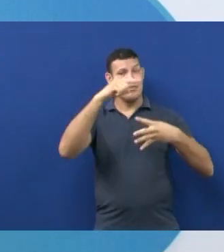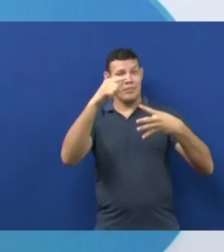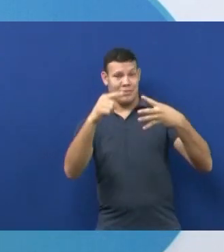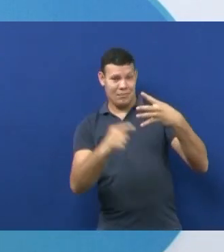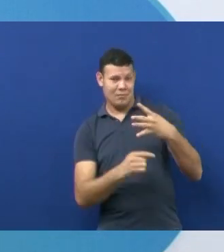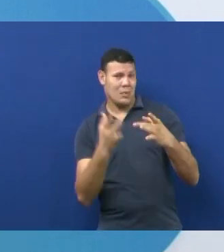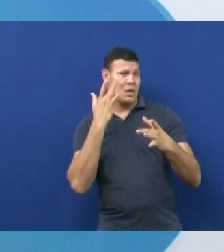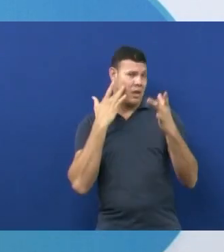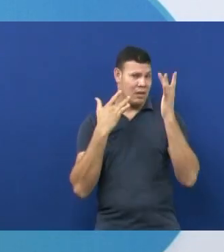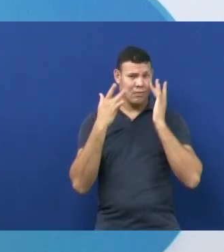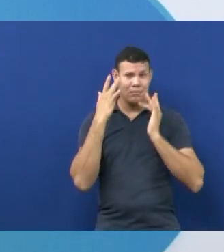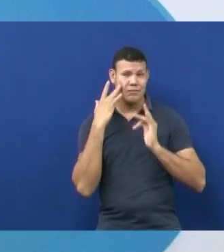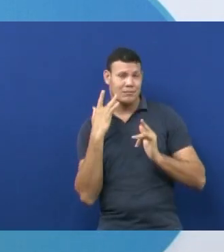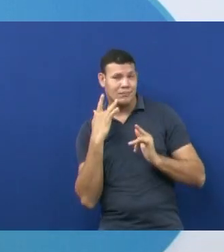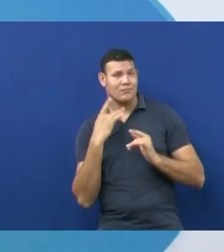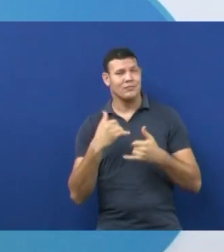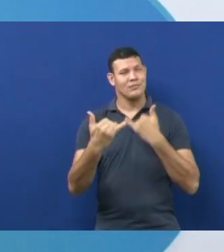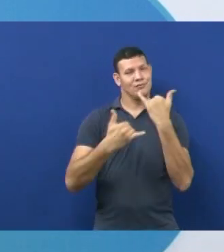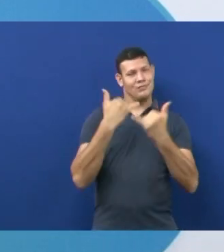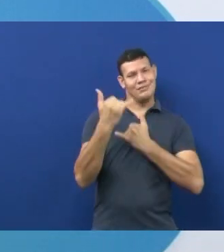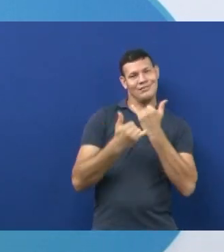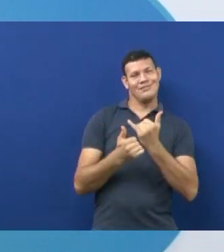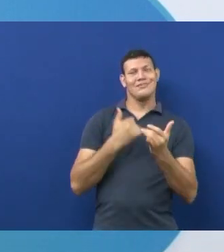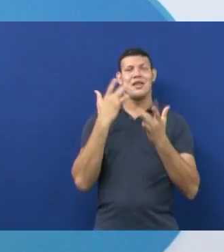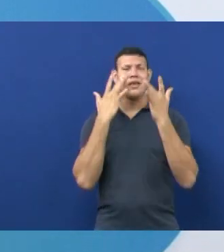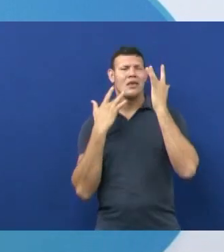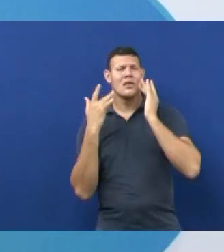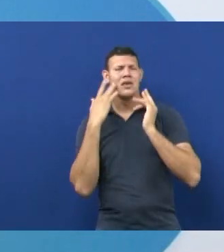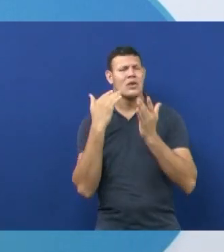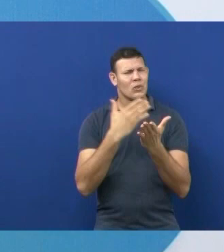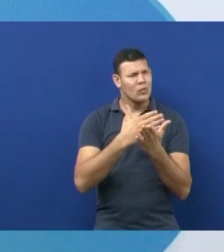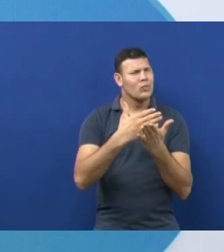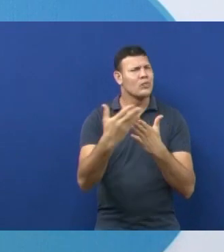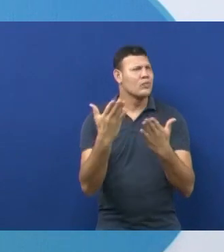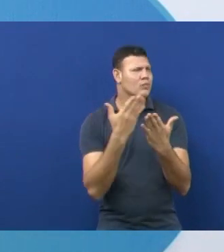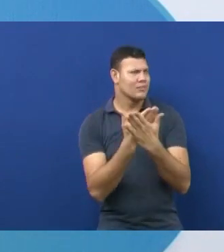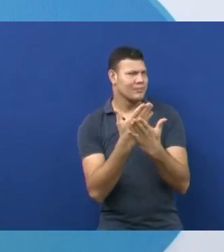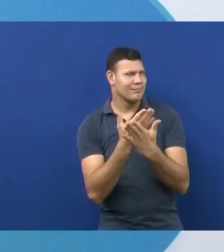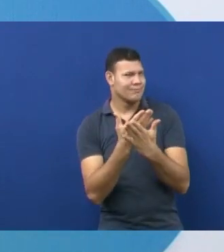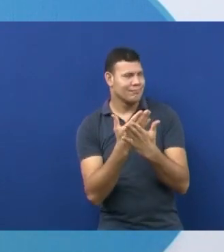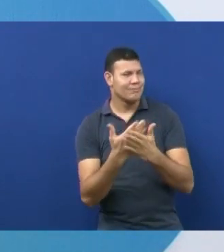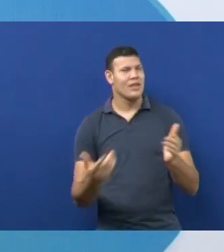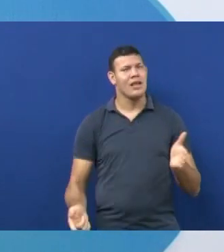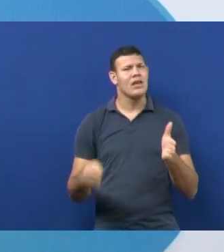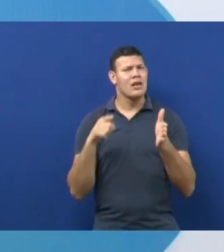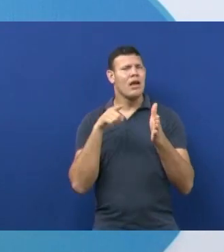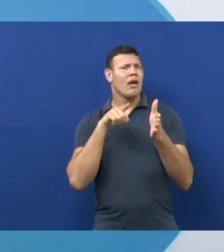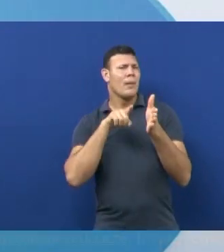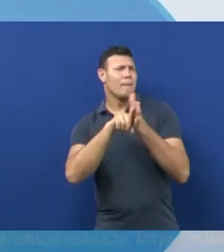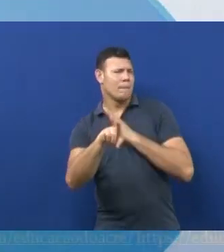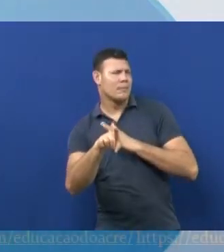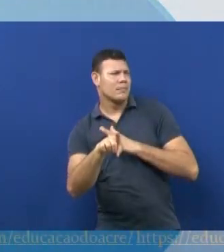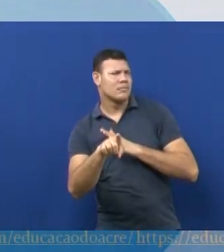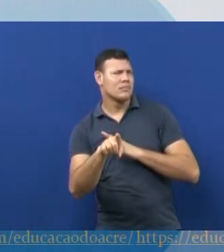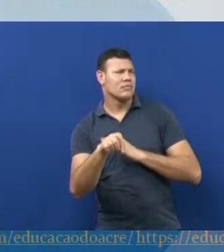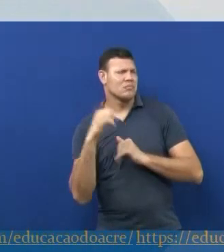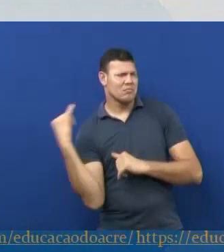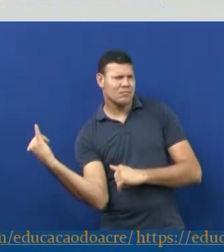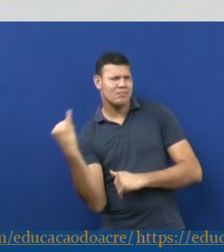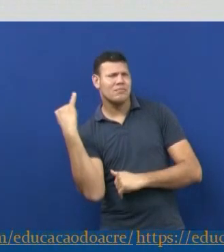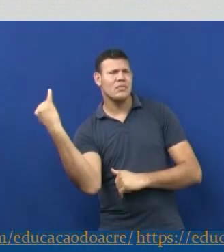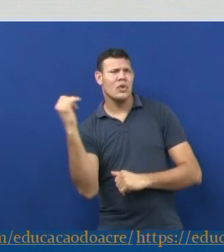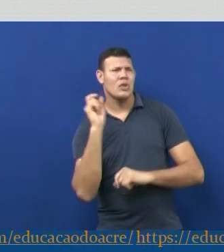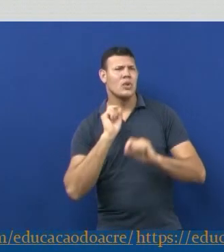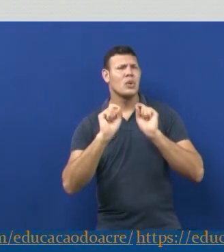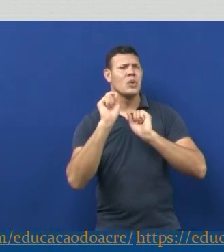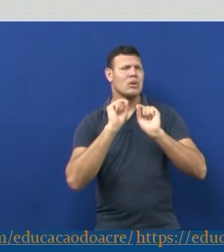jogo teatral. Vamos iniciar nossa aula com uma pergunta muito interessante. O que é teatro? Você já se perguntou? Você